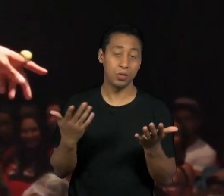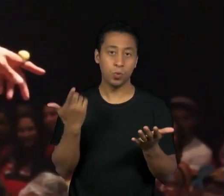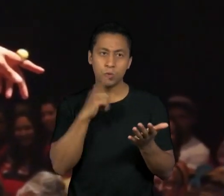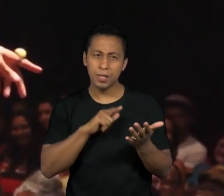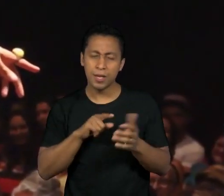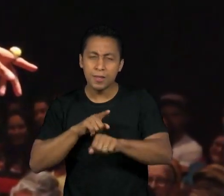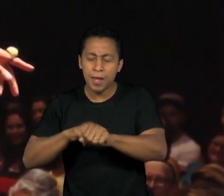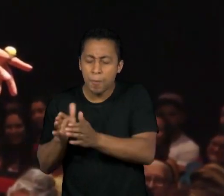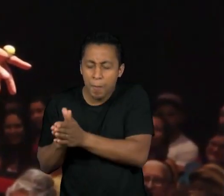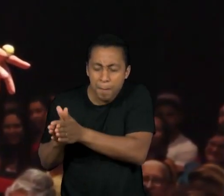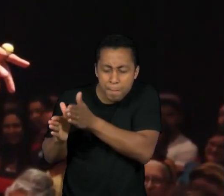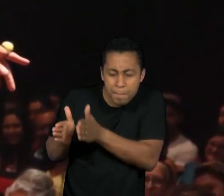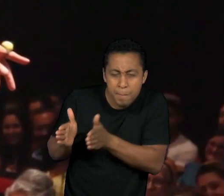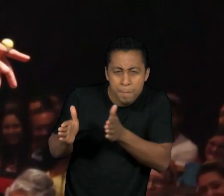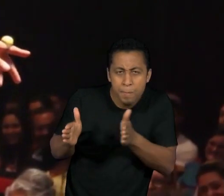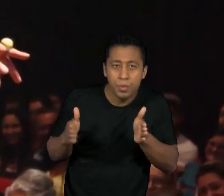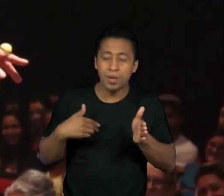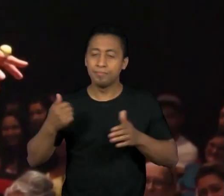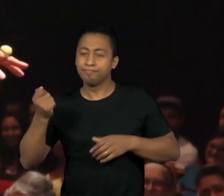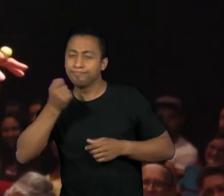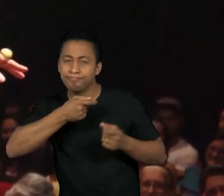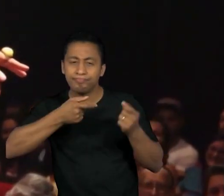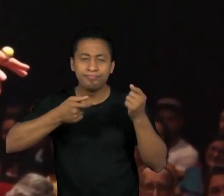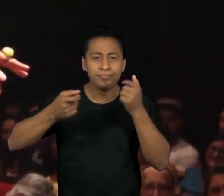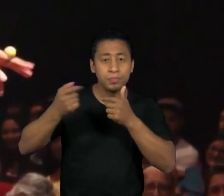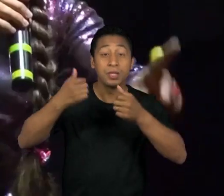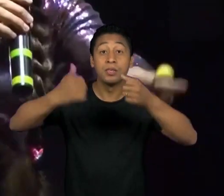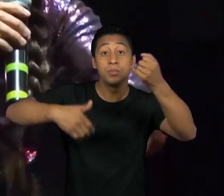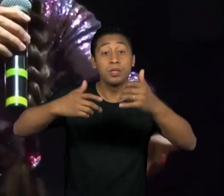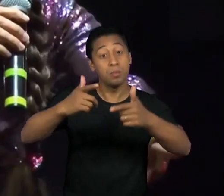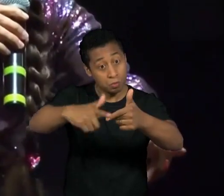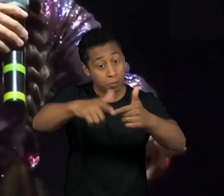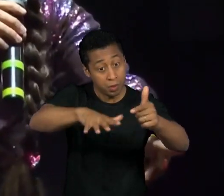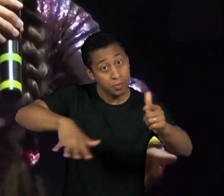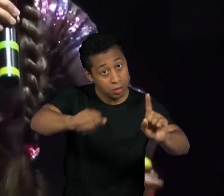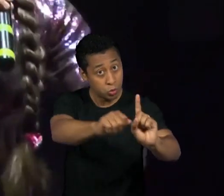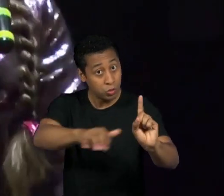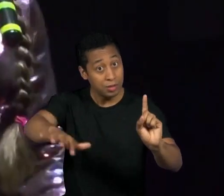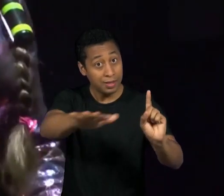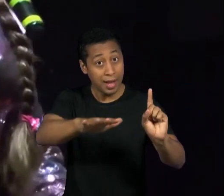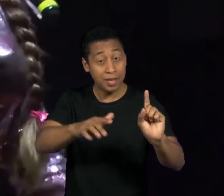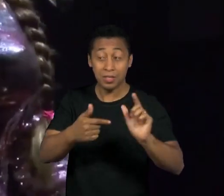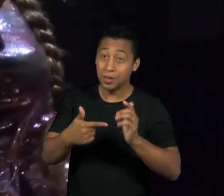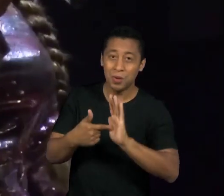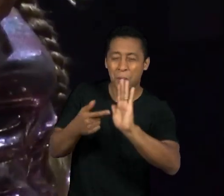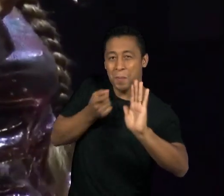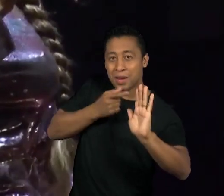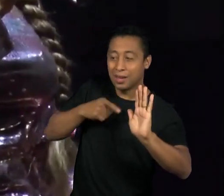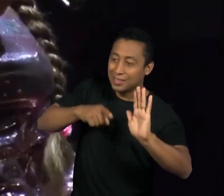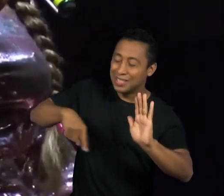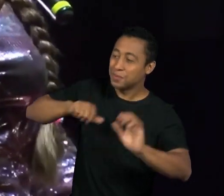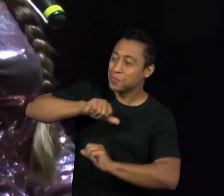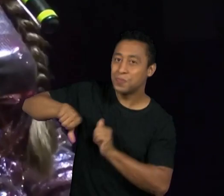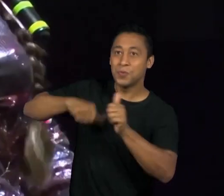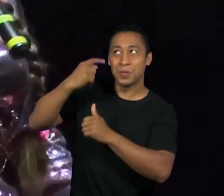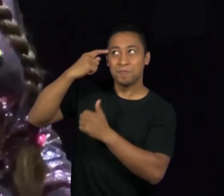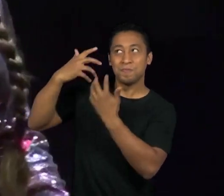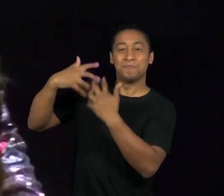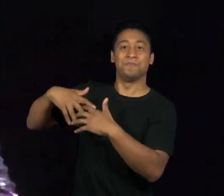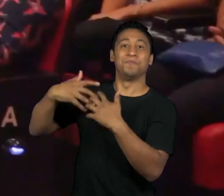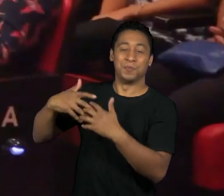de assuntos relevantes à sociedade que pode transformar as pessoas através do riso. Você vai pagar o colégio do menino ou paga o